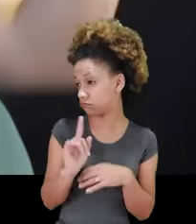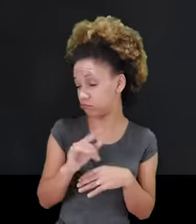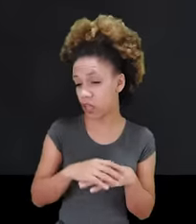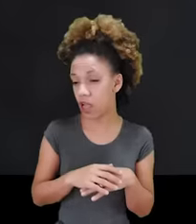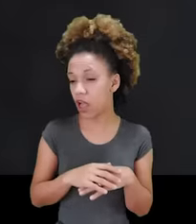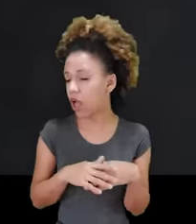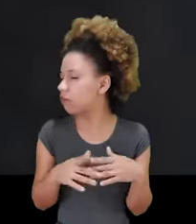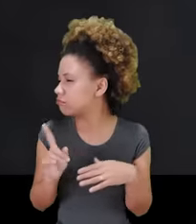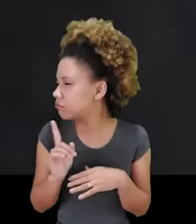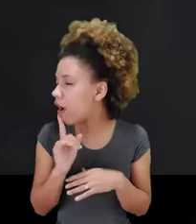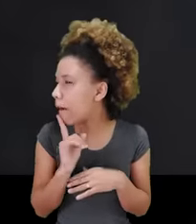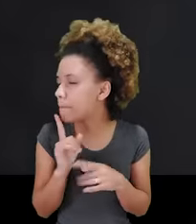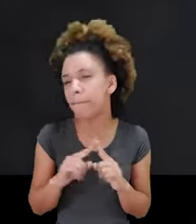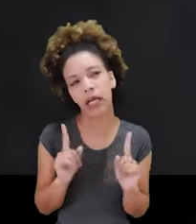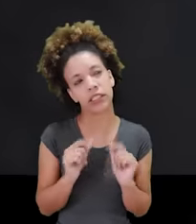Mãos.